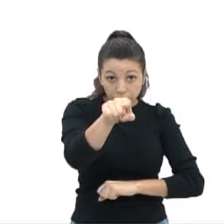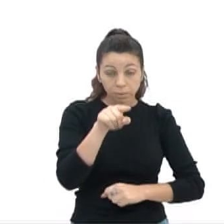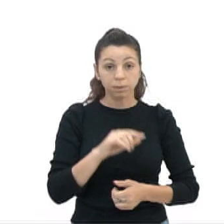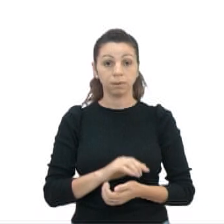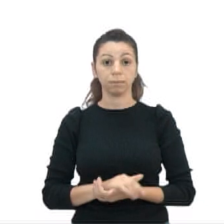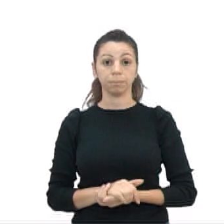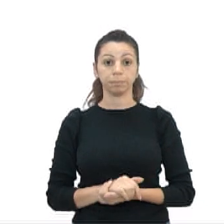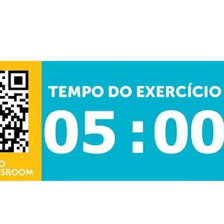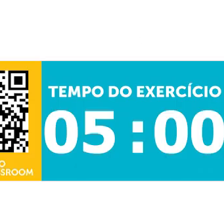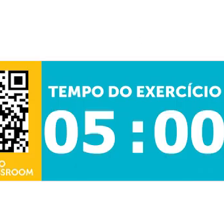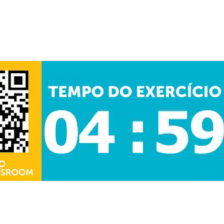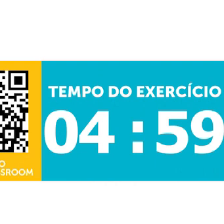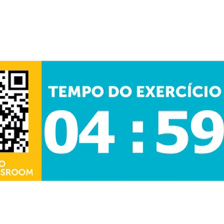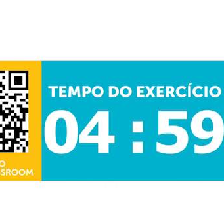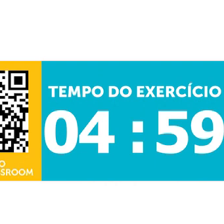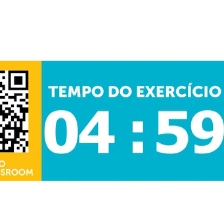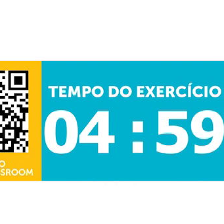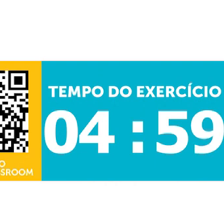resolverem.